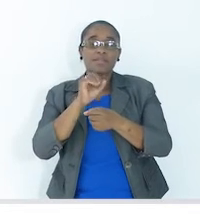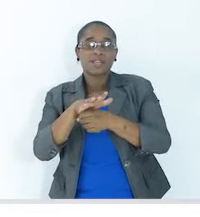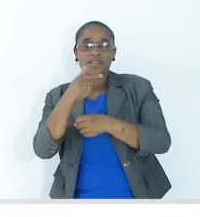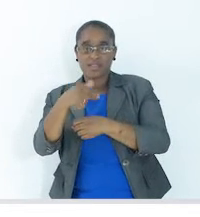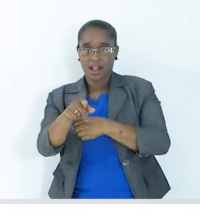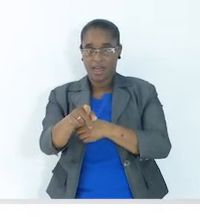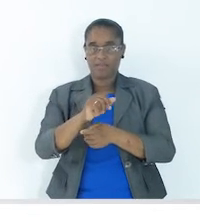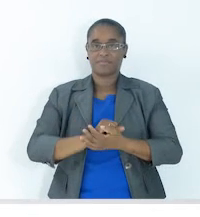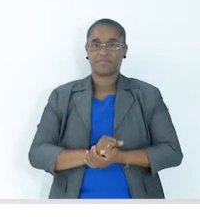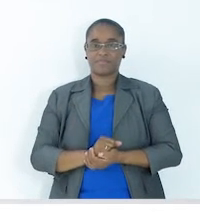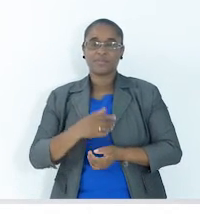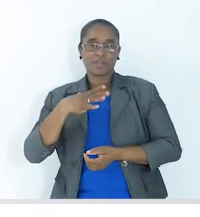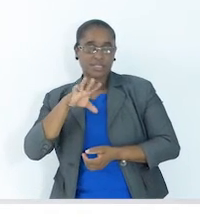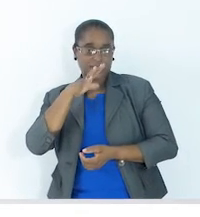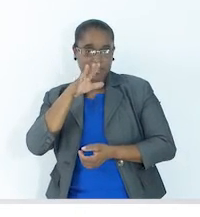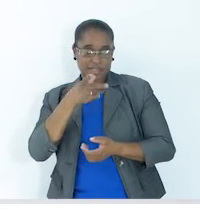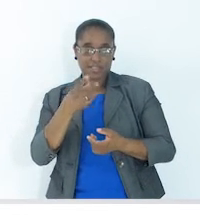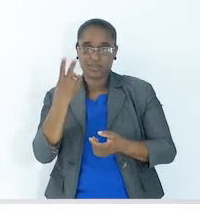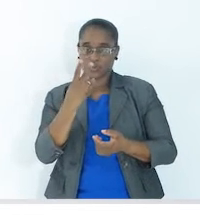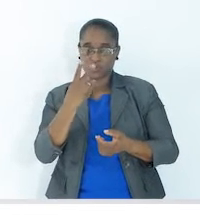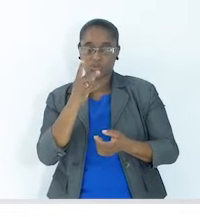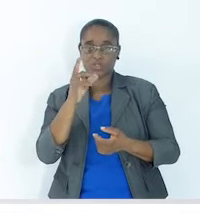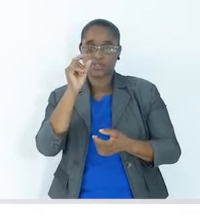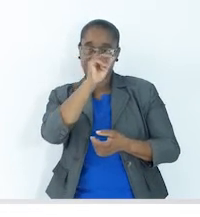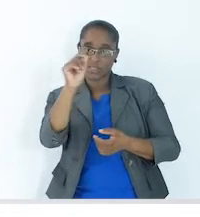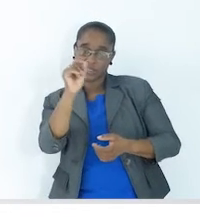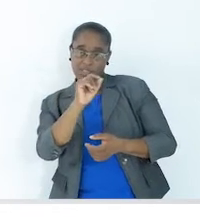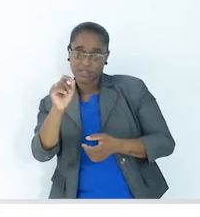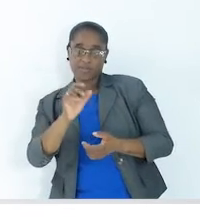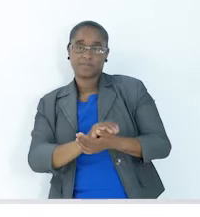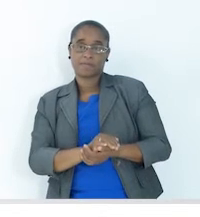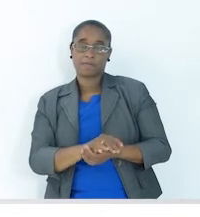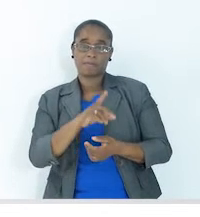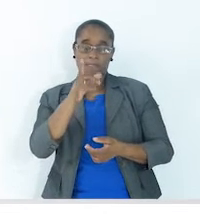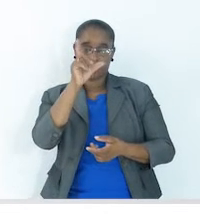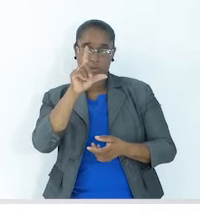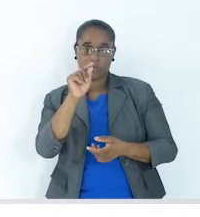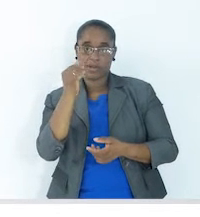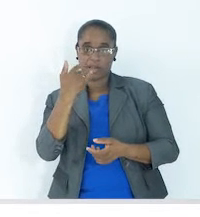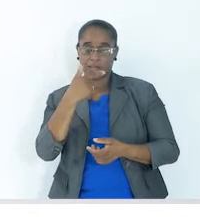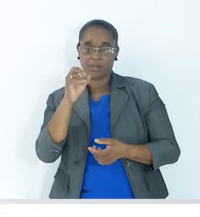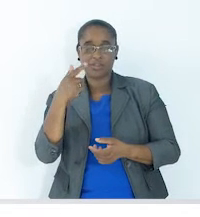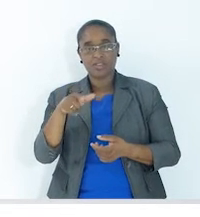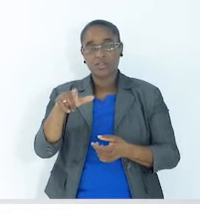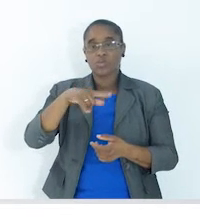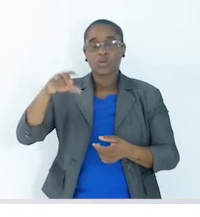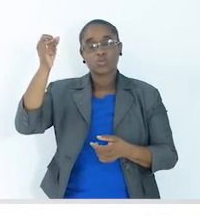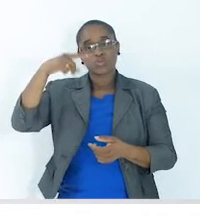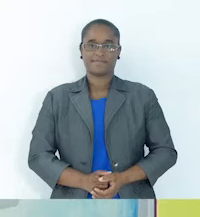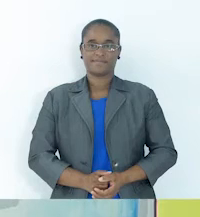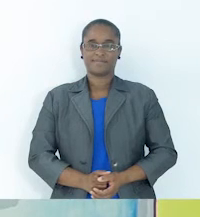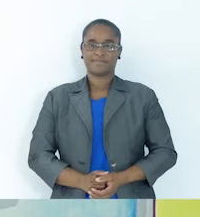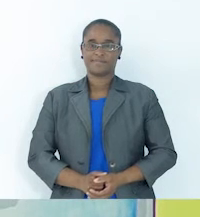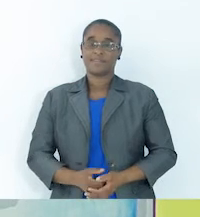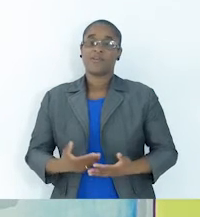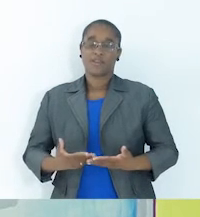lá. Então, querendo dizer, esses 2 versos, o leitor é que tem às vezes, em lugar do sol, nevoeiro dentro de si,